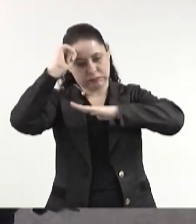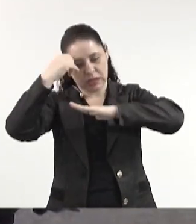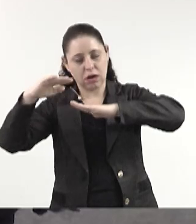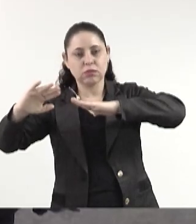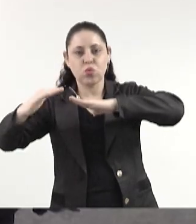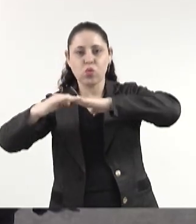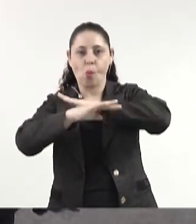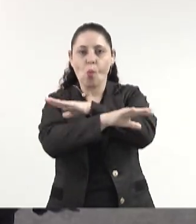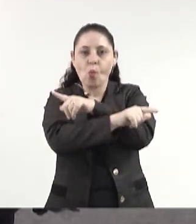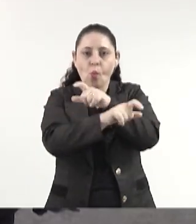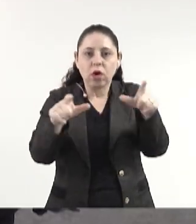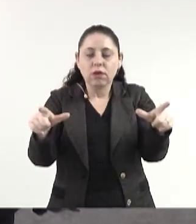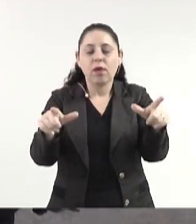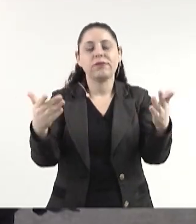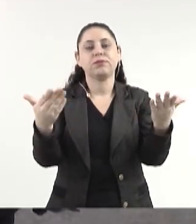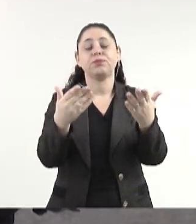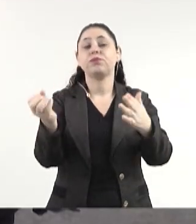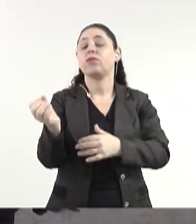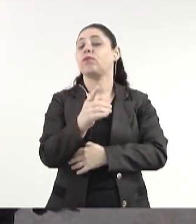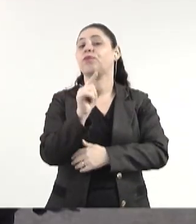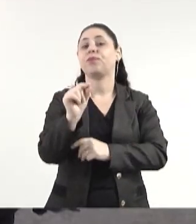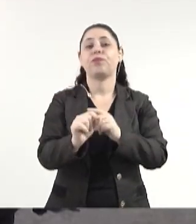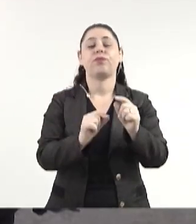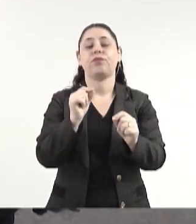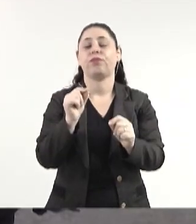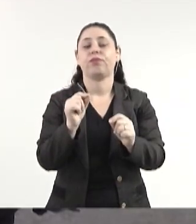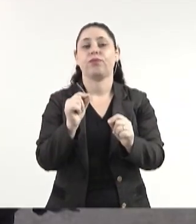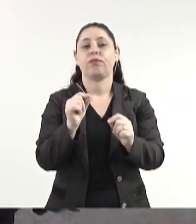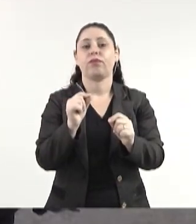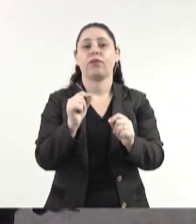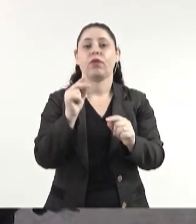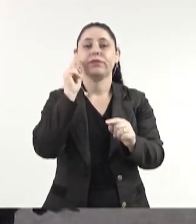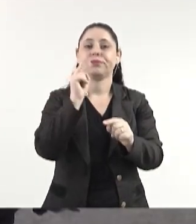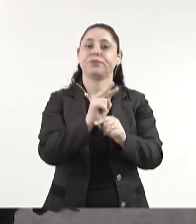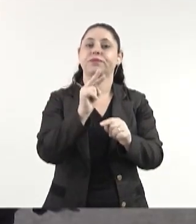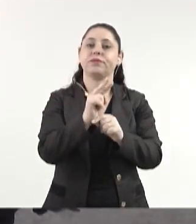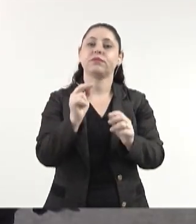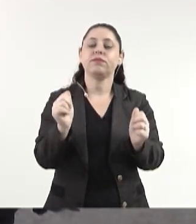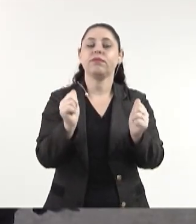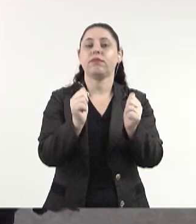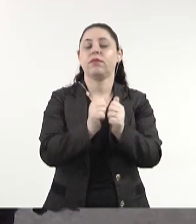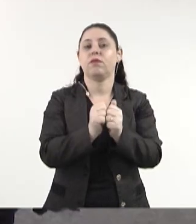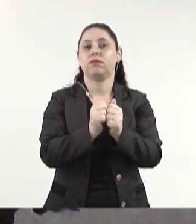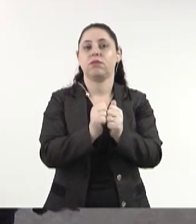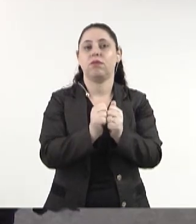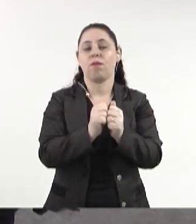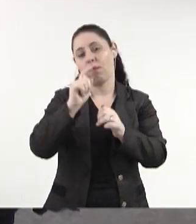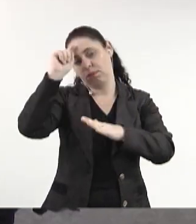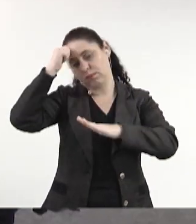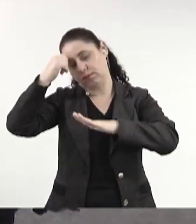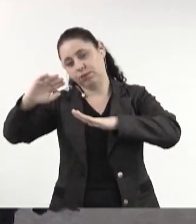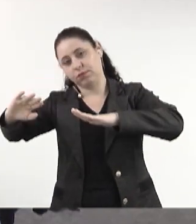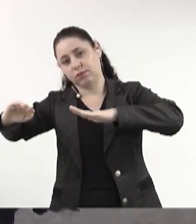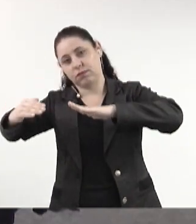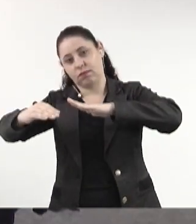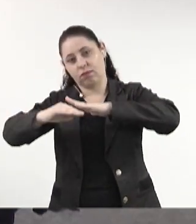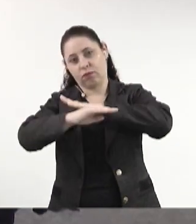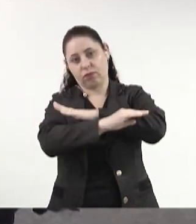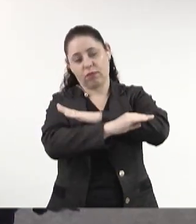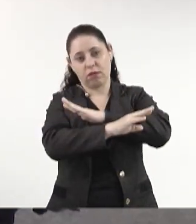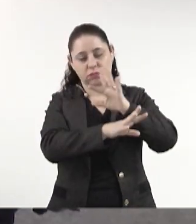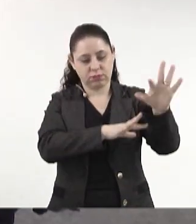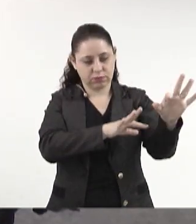que estão deterioradas. Nesse novo modelo, a conservação ela vem junto com a pavimentação, junto com